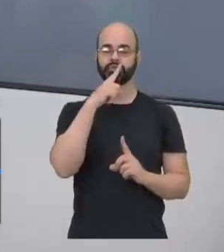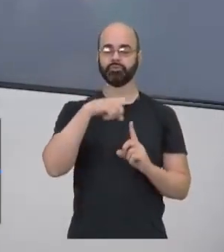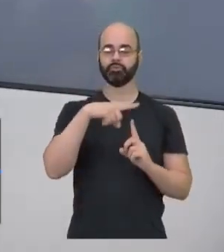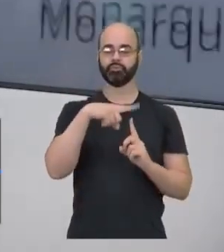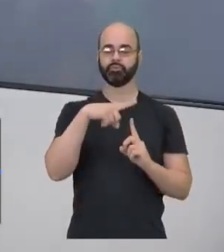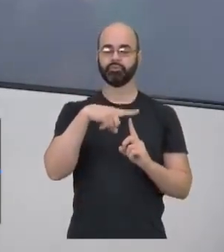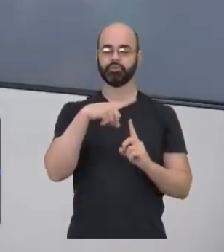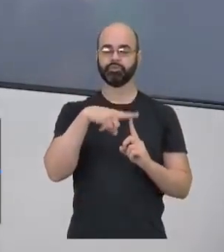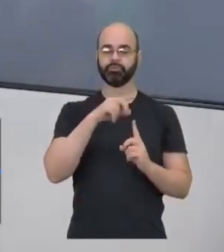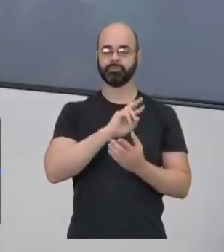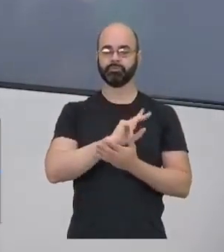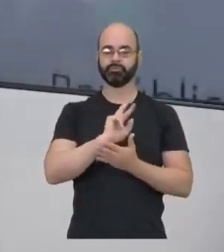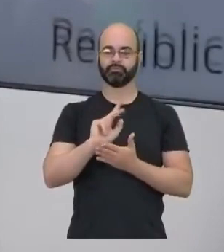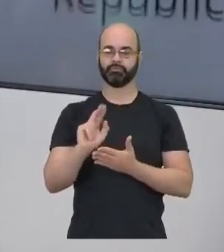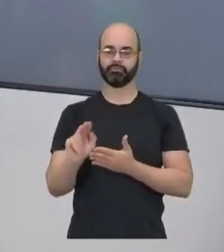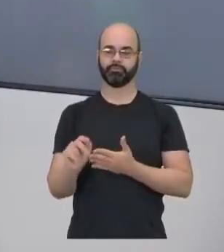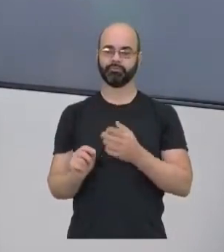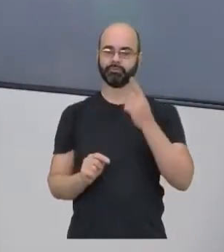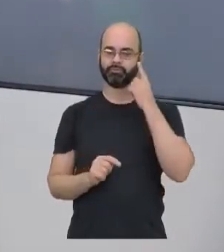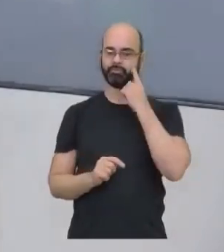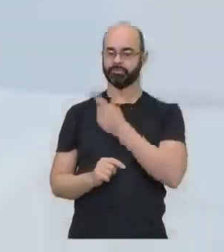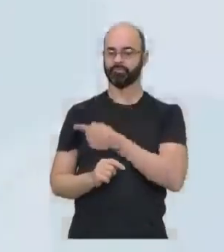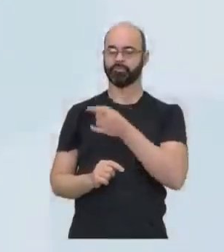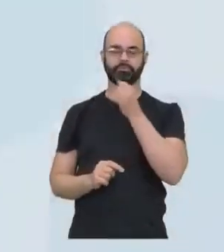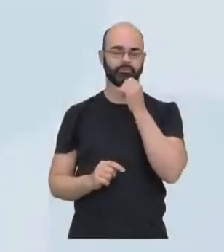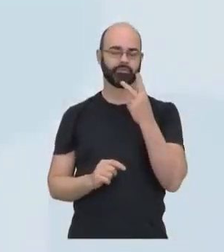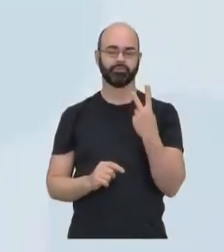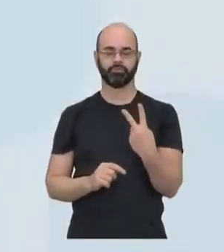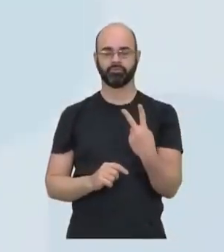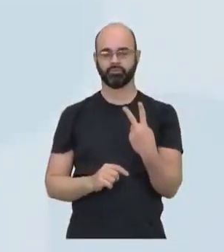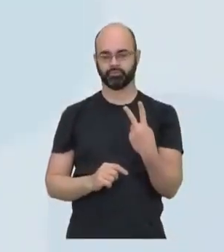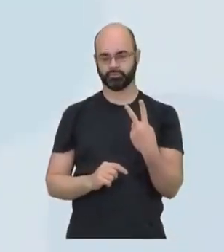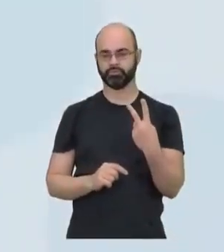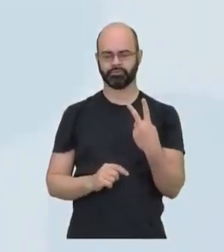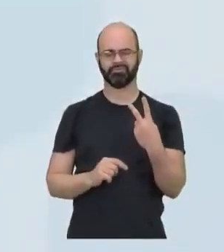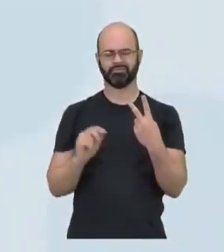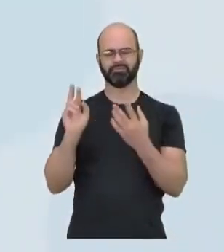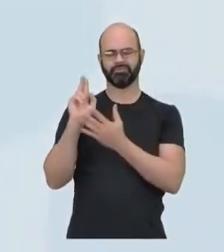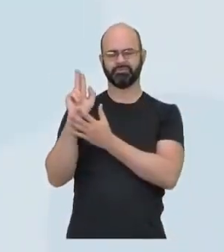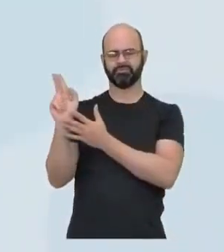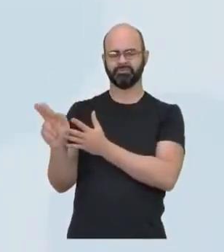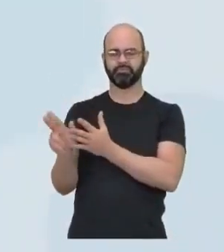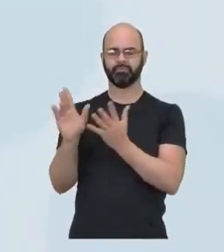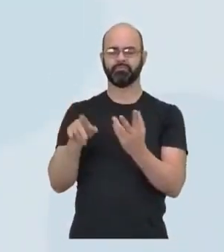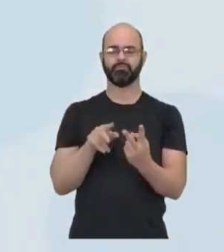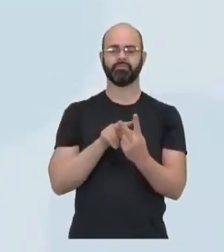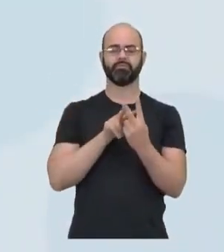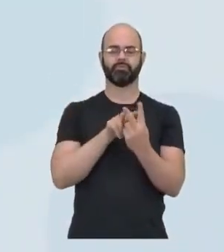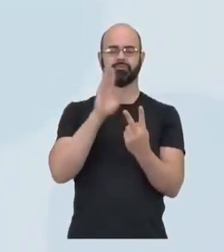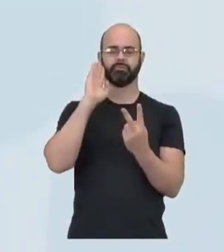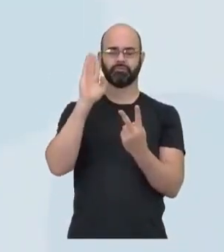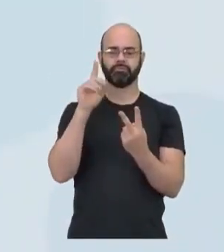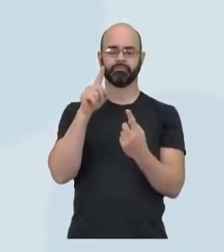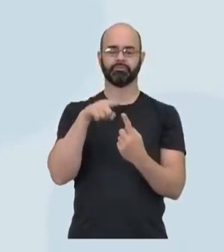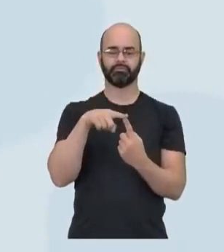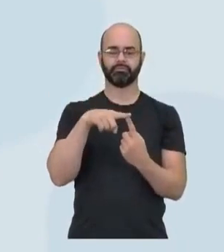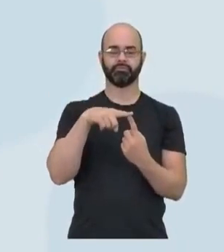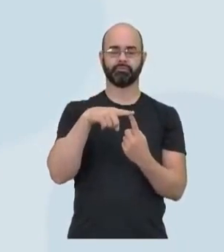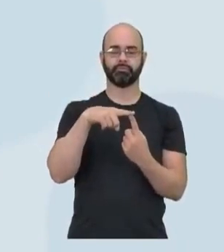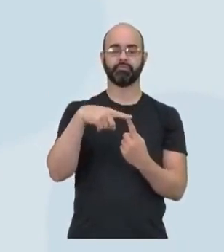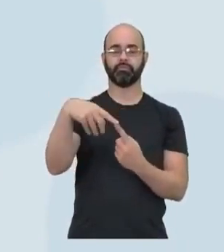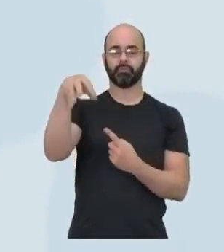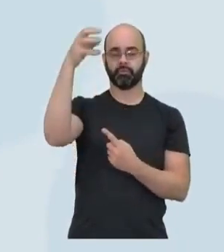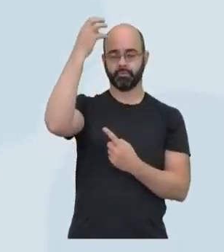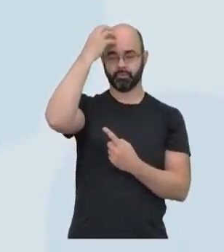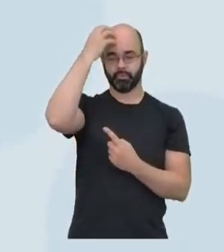E aí, ó, eu trouxe dois exemplos aqui. Existem outros, mas eu trouxe dois que são bem mais diferentes. Monarquia e